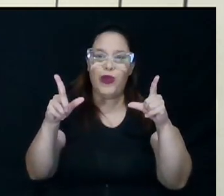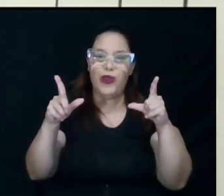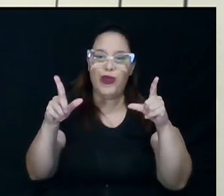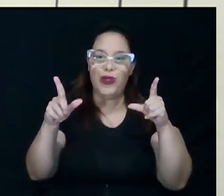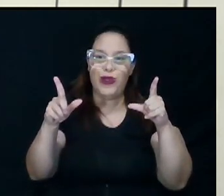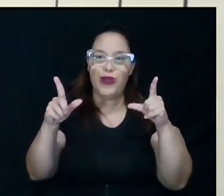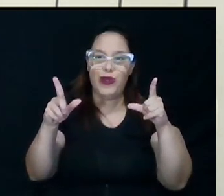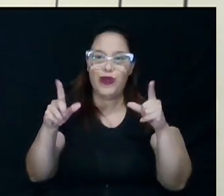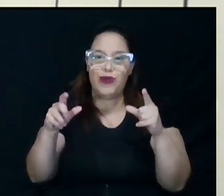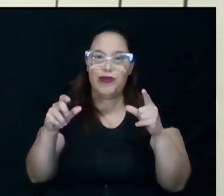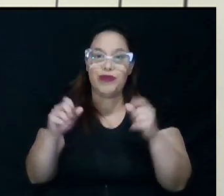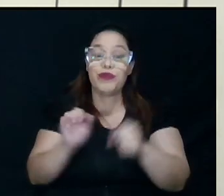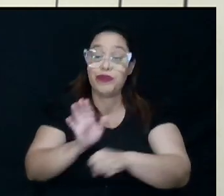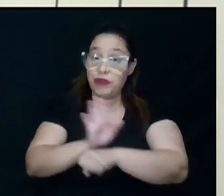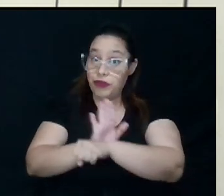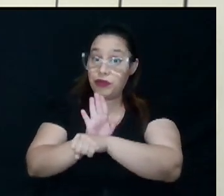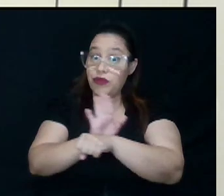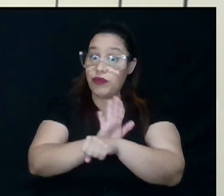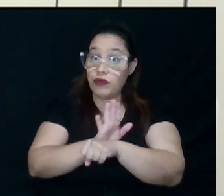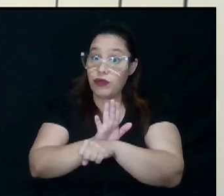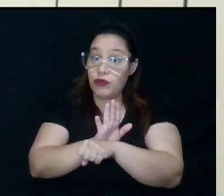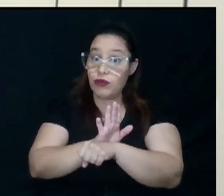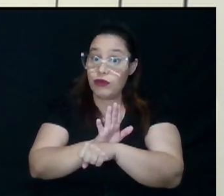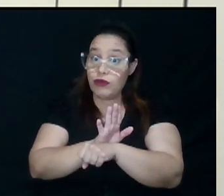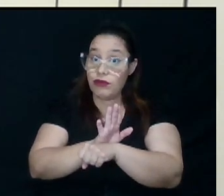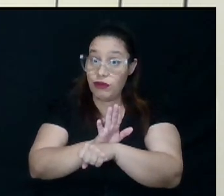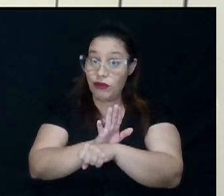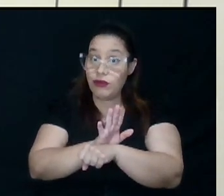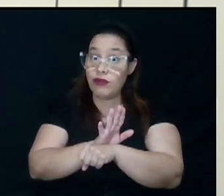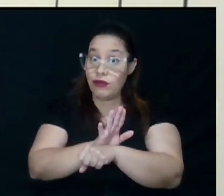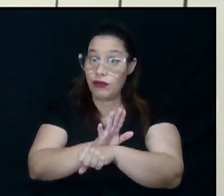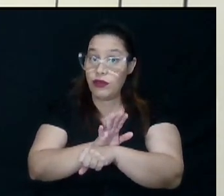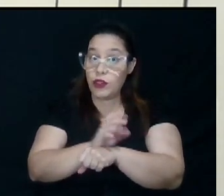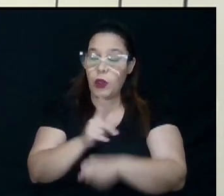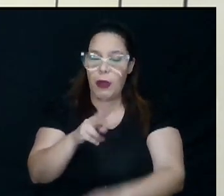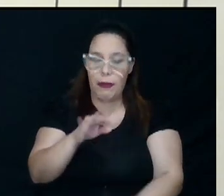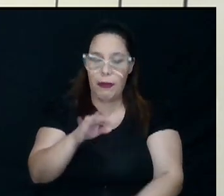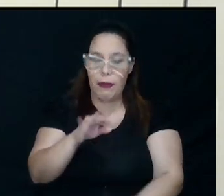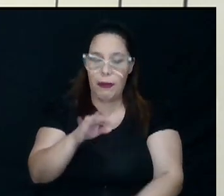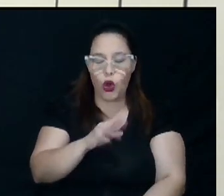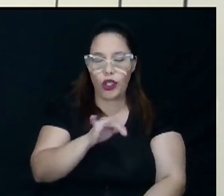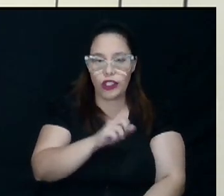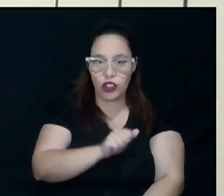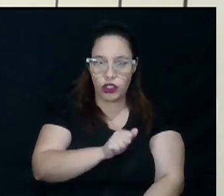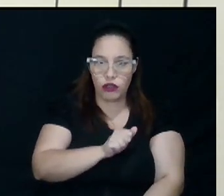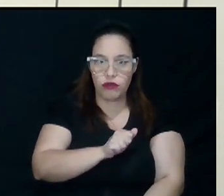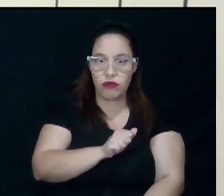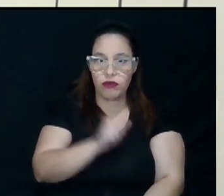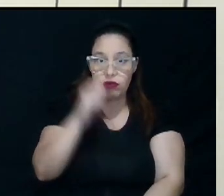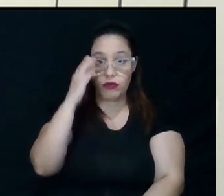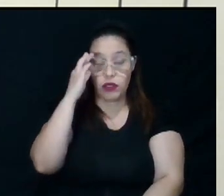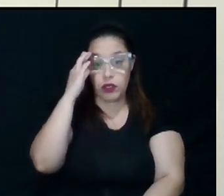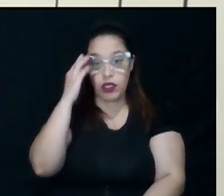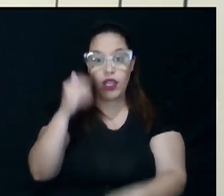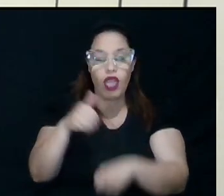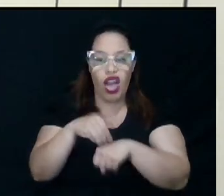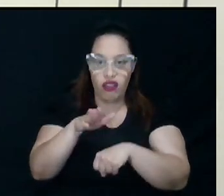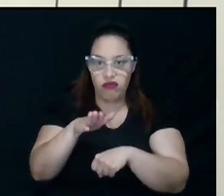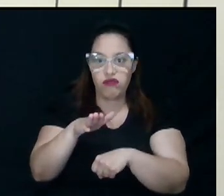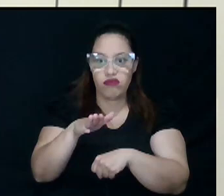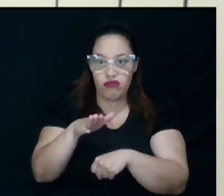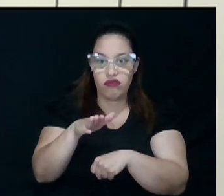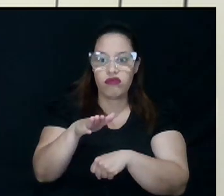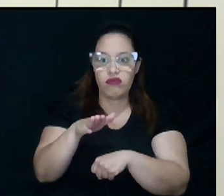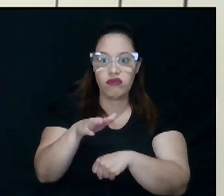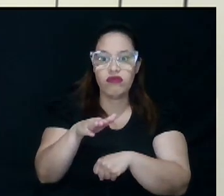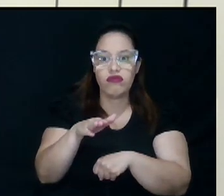defesas. Substituiu muito bem o goleiro Pedro Rocha, que é o titular, mas estava suspenso, né? Ele foi expulso na última